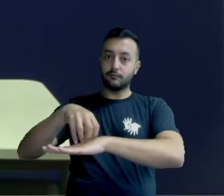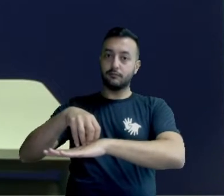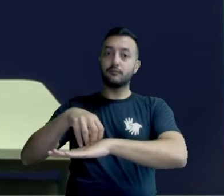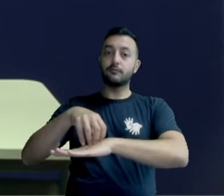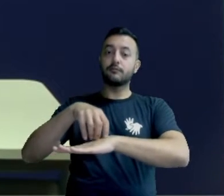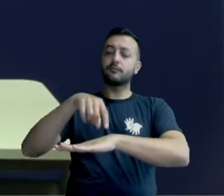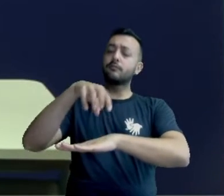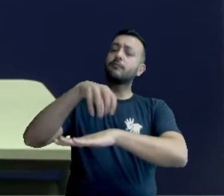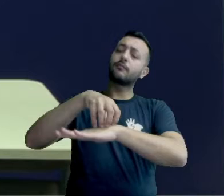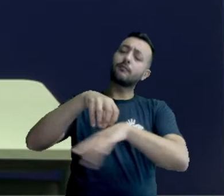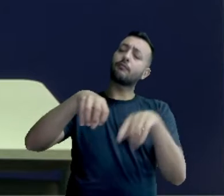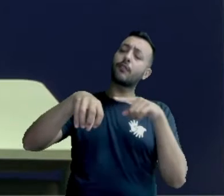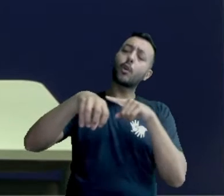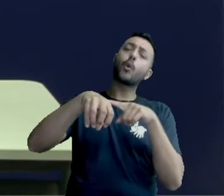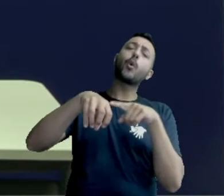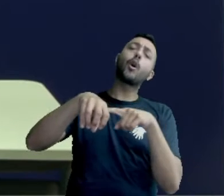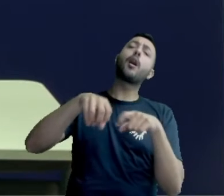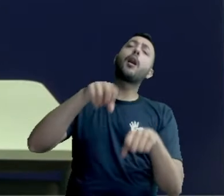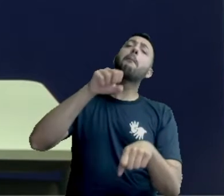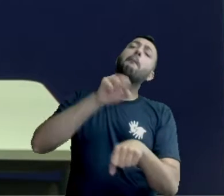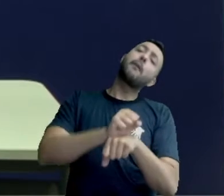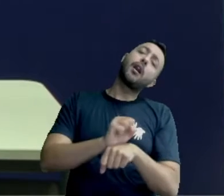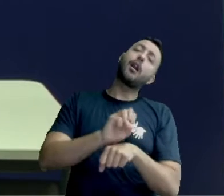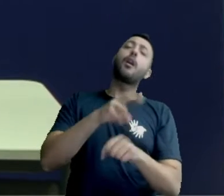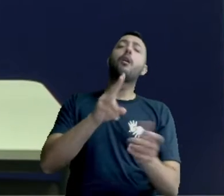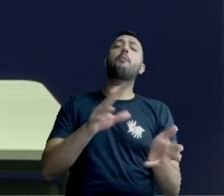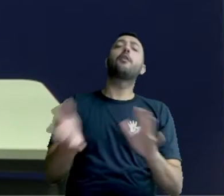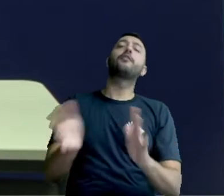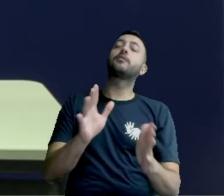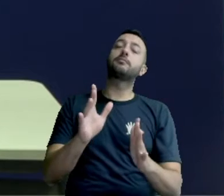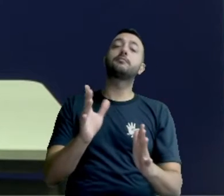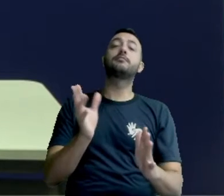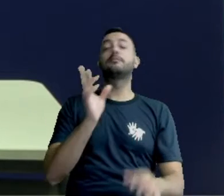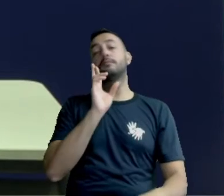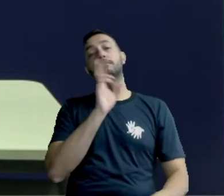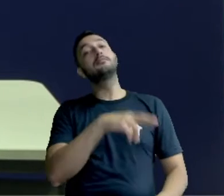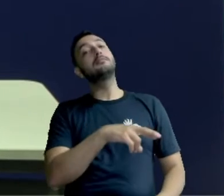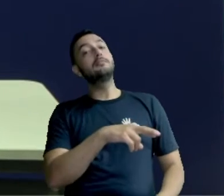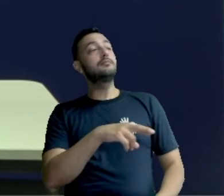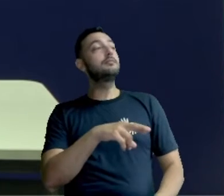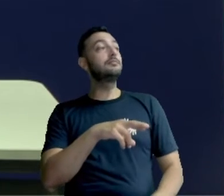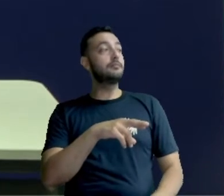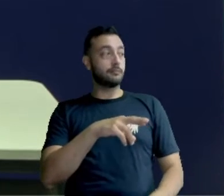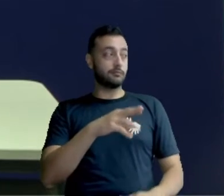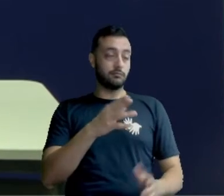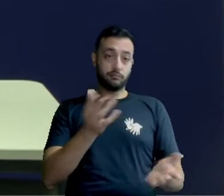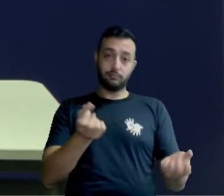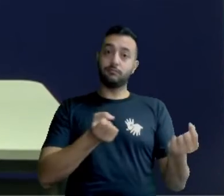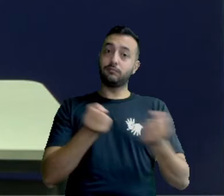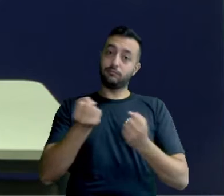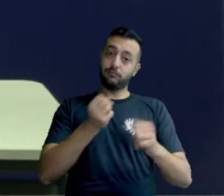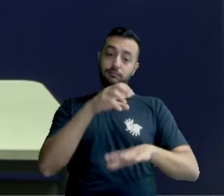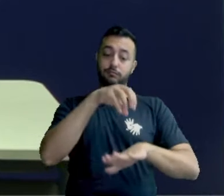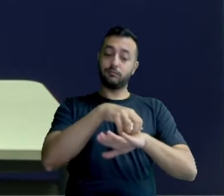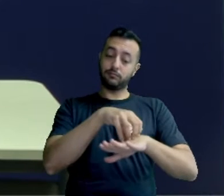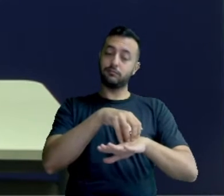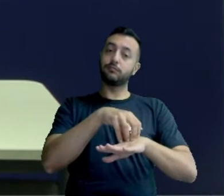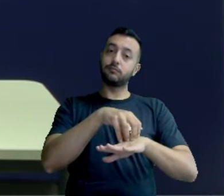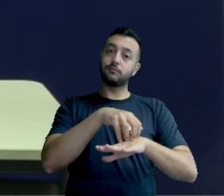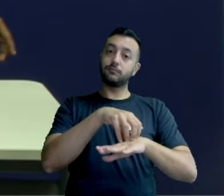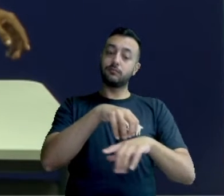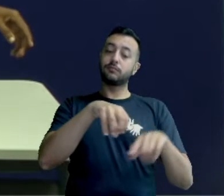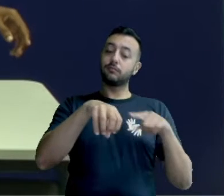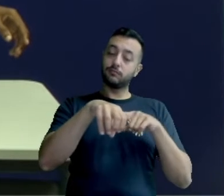ele está em repouso ou está em movimento? Logo, a resposta é simples. Em relação ao carro, o cubo